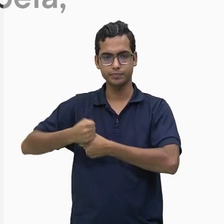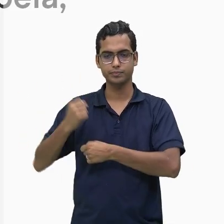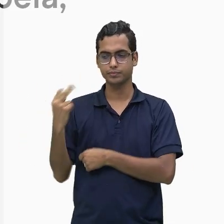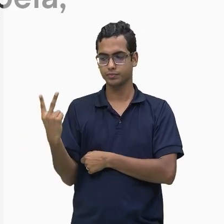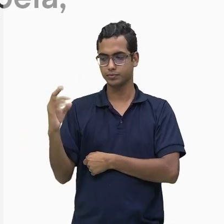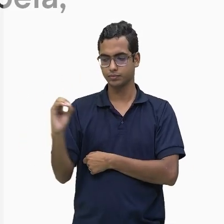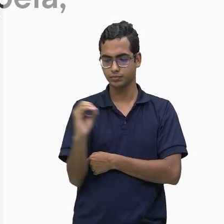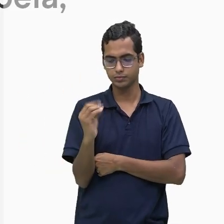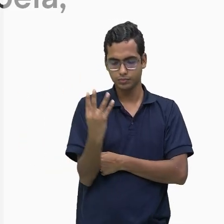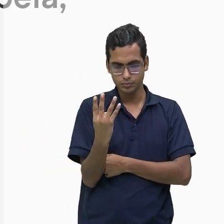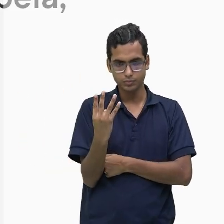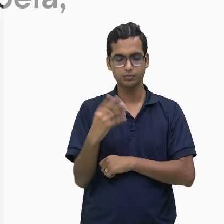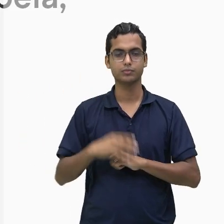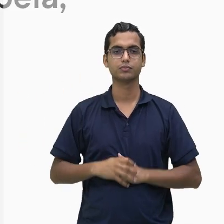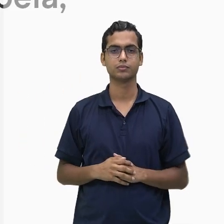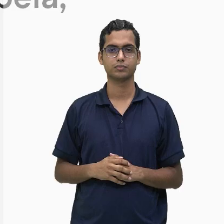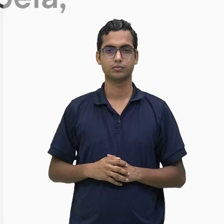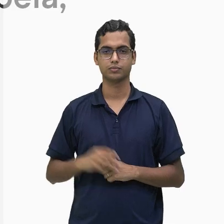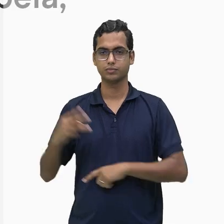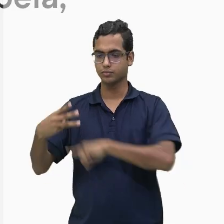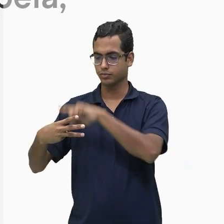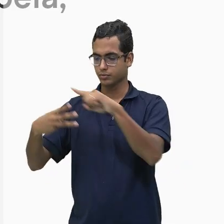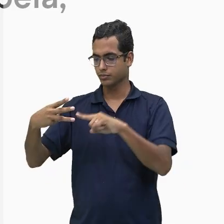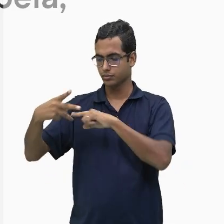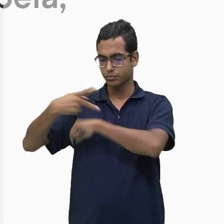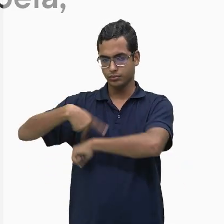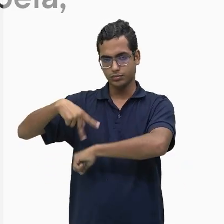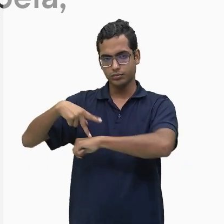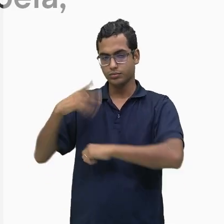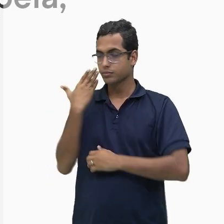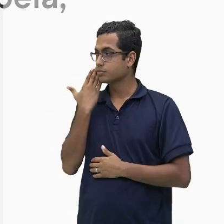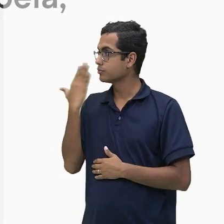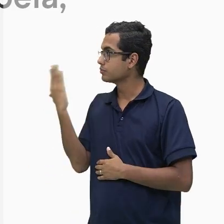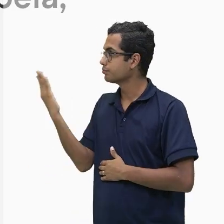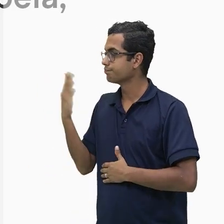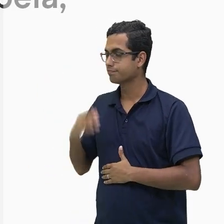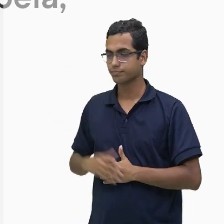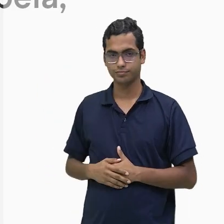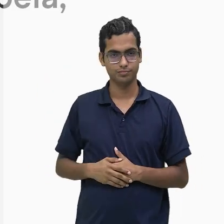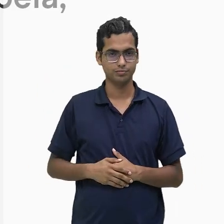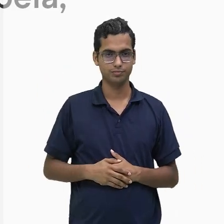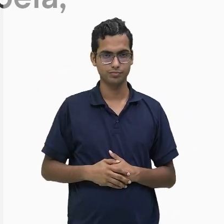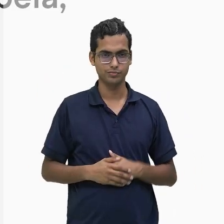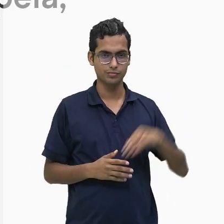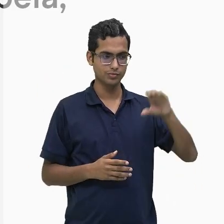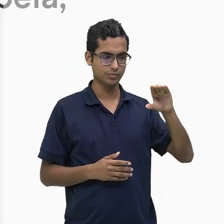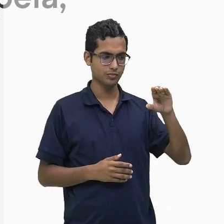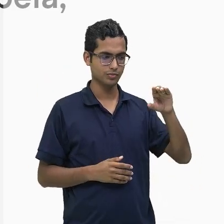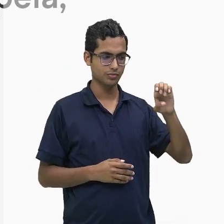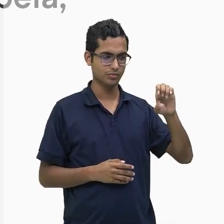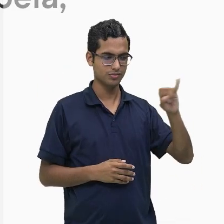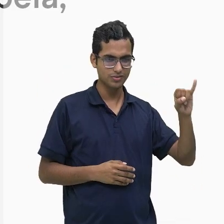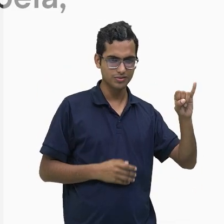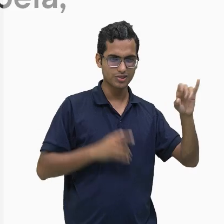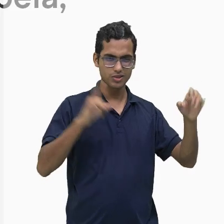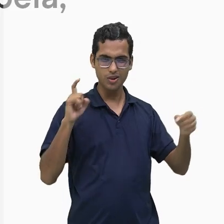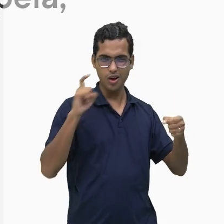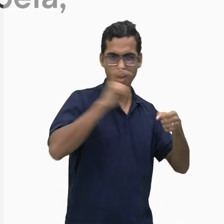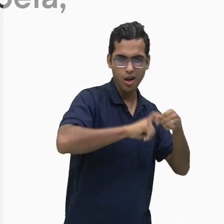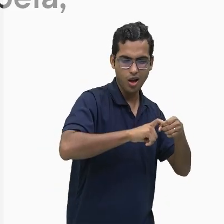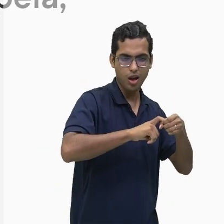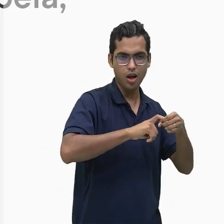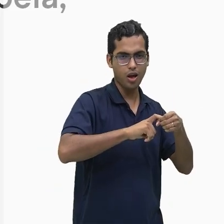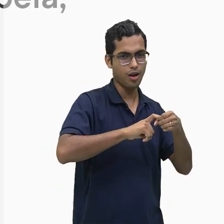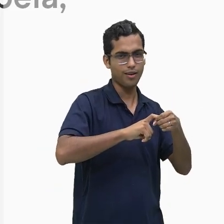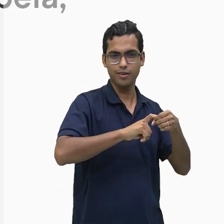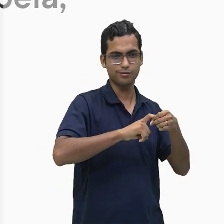3 países, Estônia, Letônia e Lituânia, não quiseram fazer parte, tá,